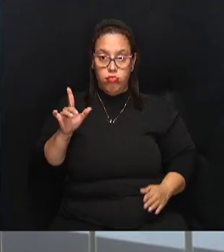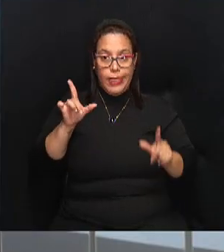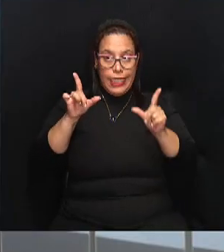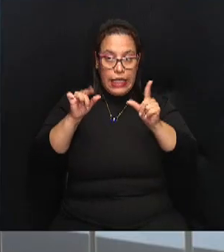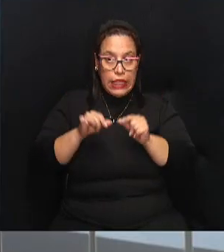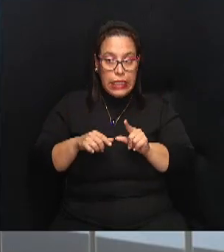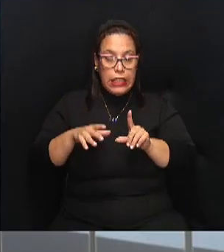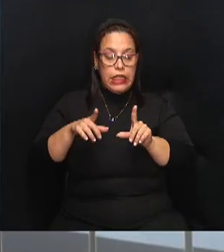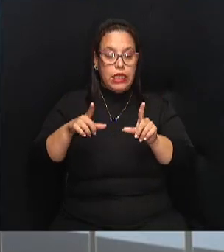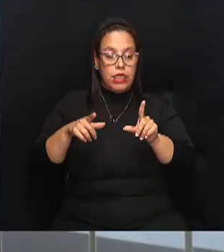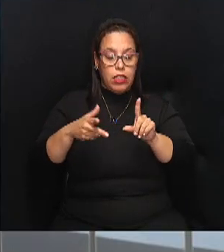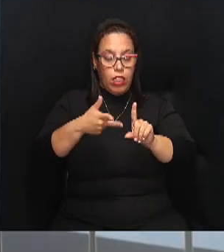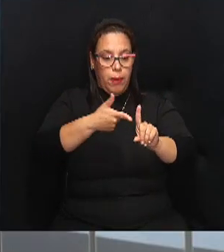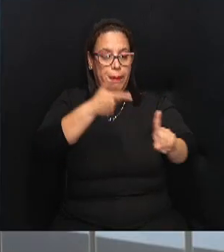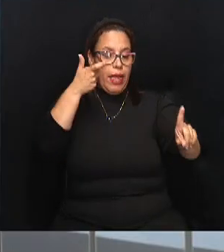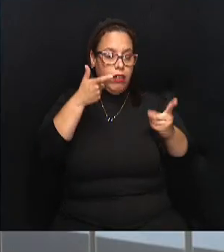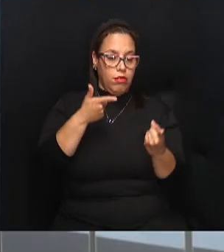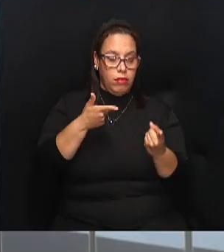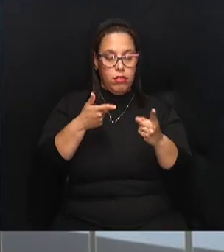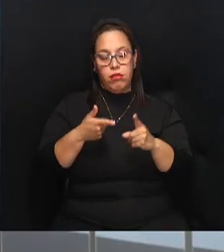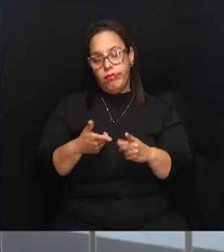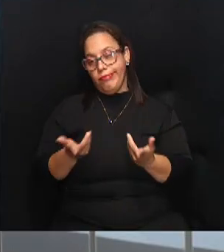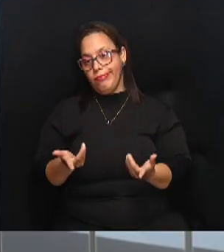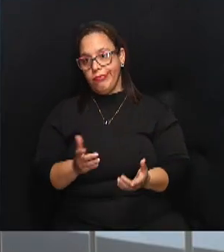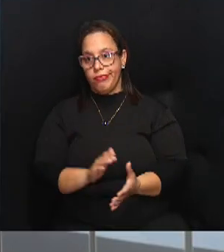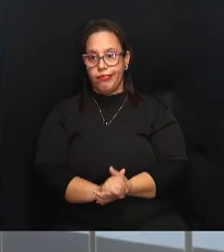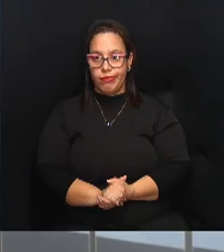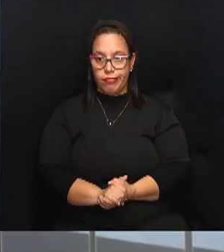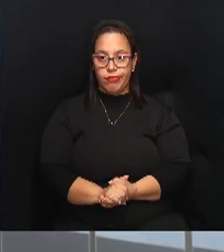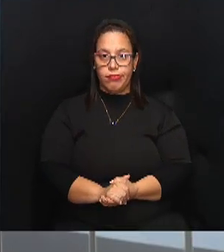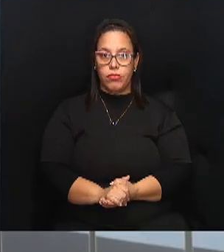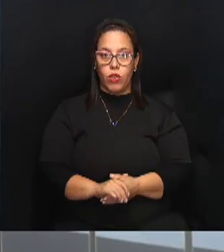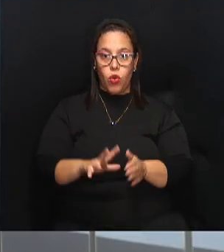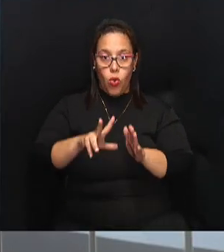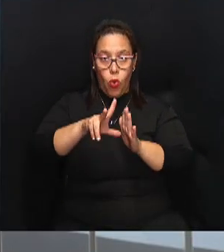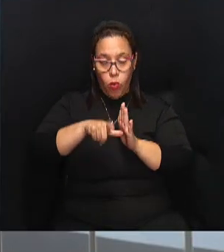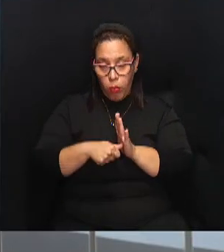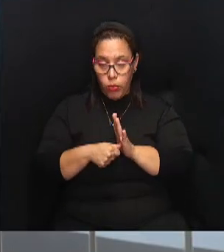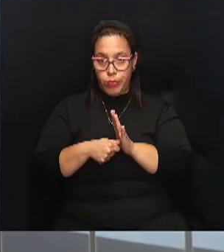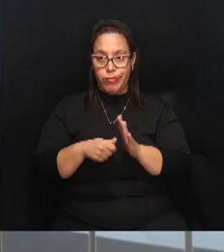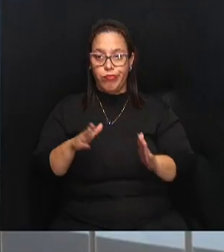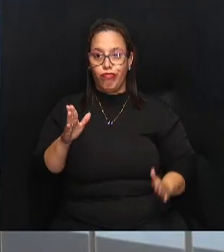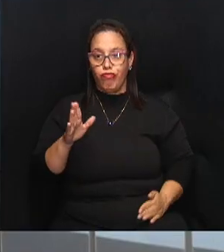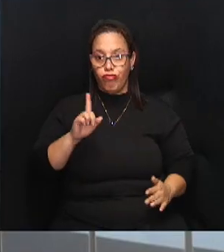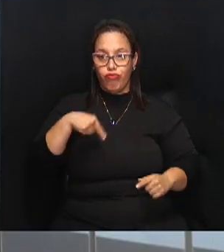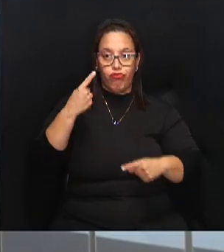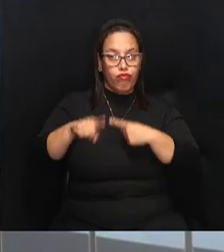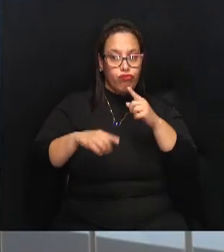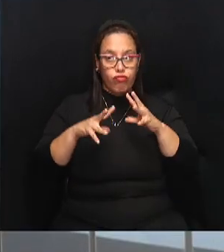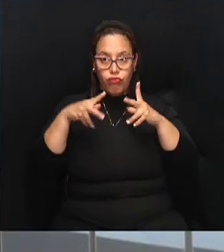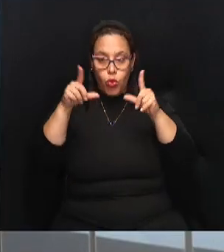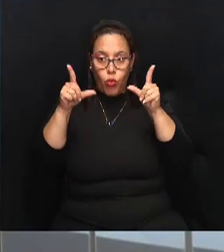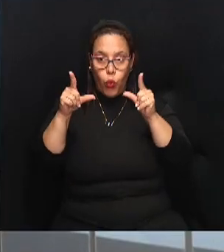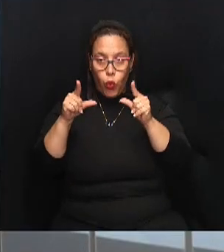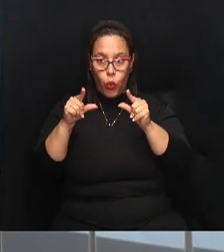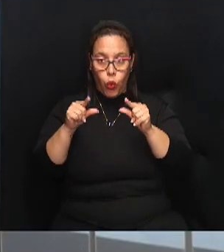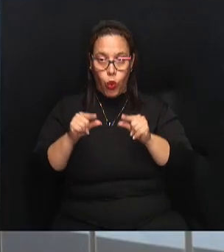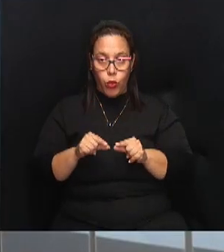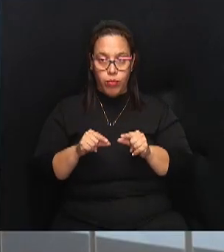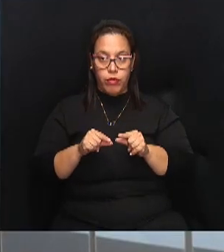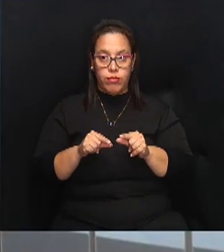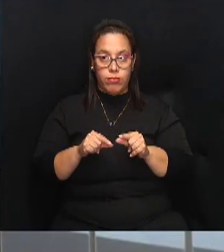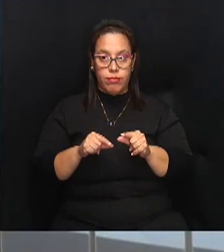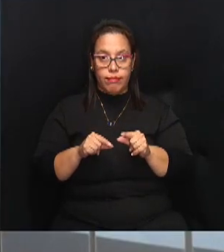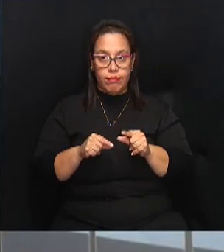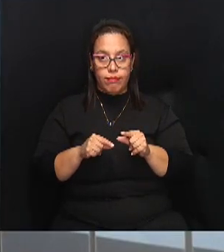homicídios diminuindo, latrocínio e outros delitos, né, roubo outros, todos diminuindo. Né, mas com isso a